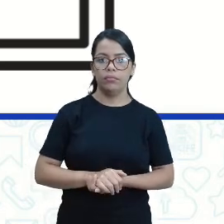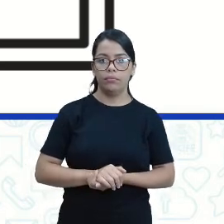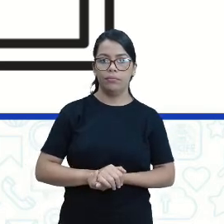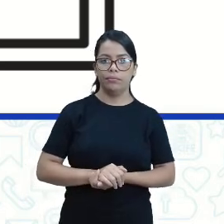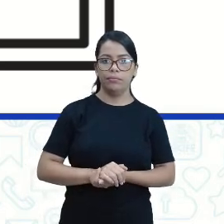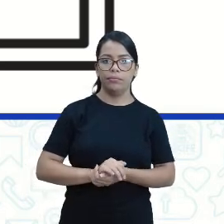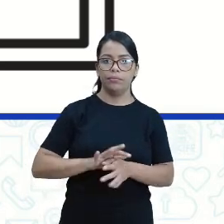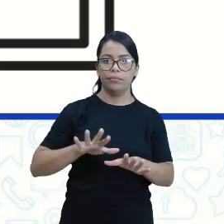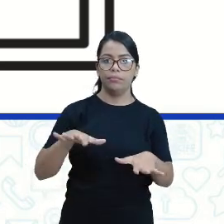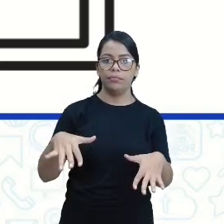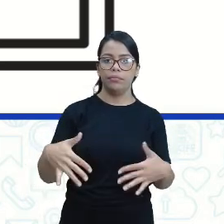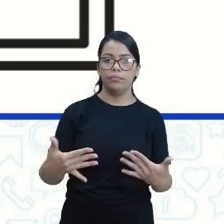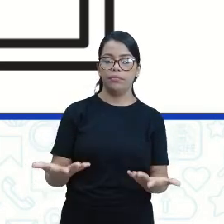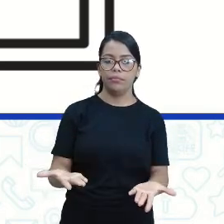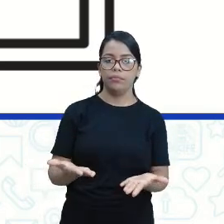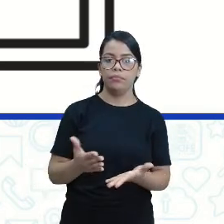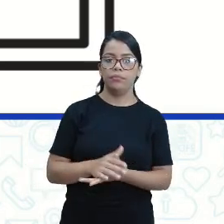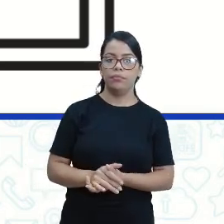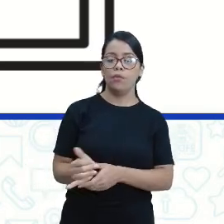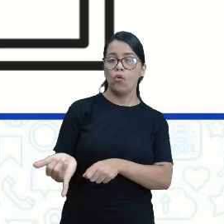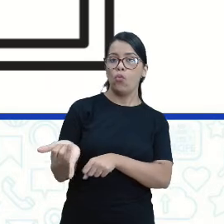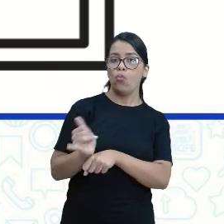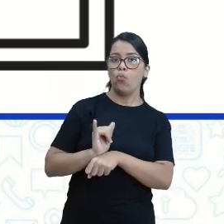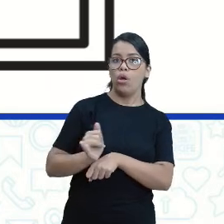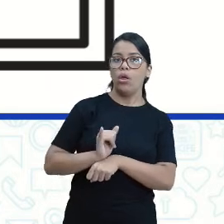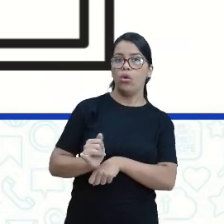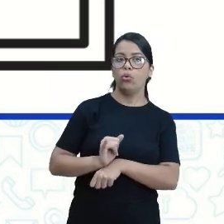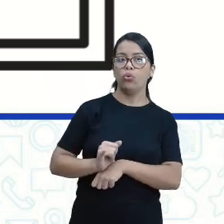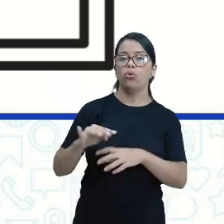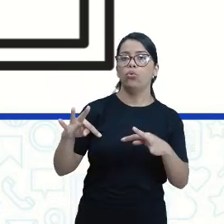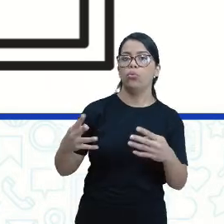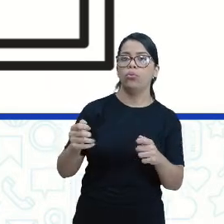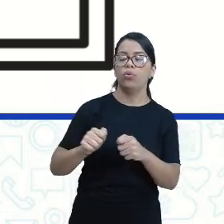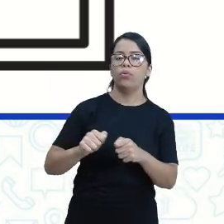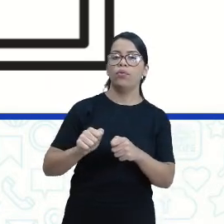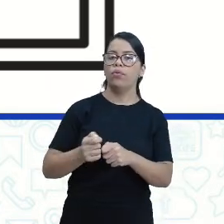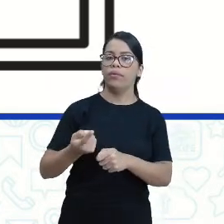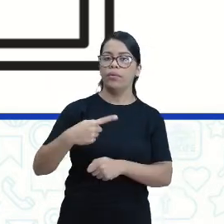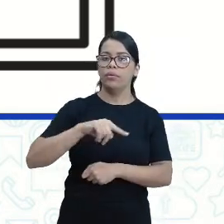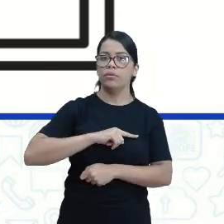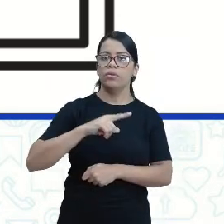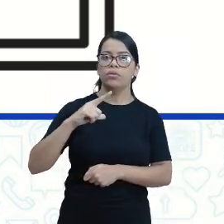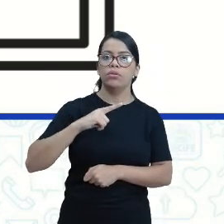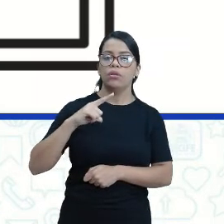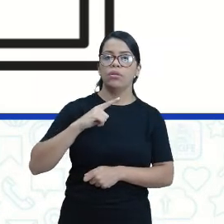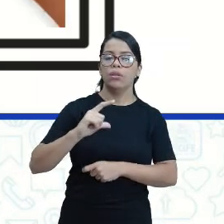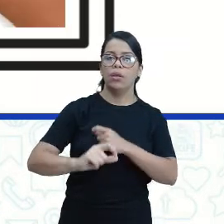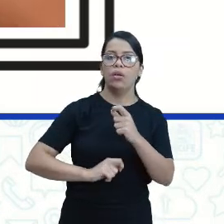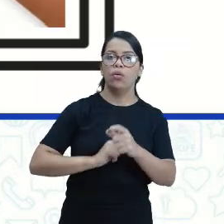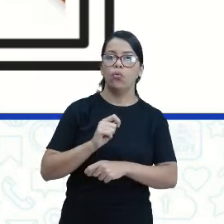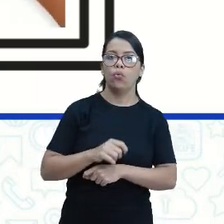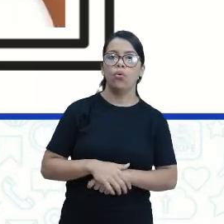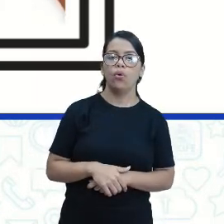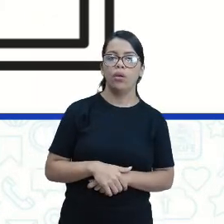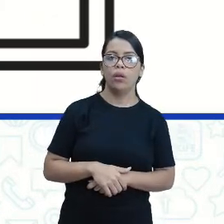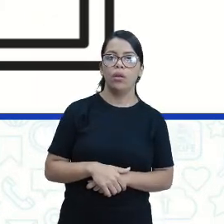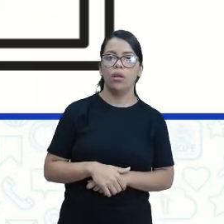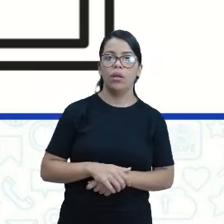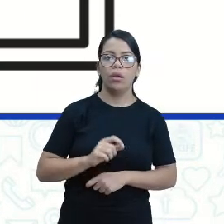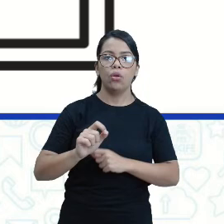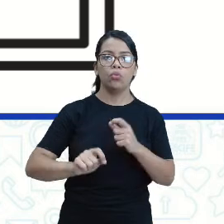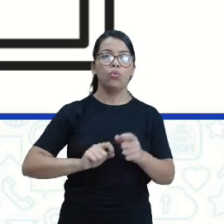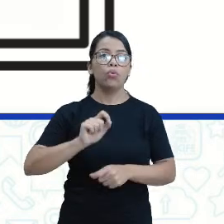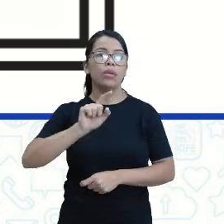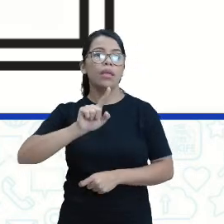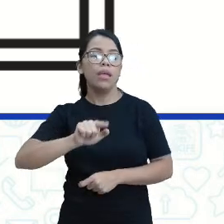novas tá? simbologias. Essa questão toda que E vocês de estão vendo fato, aqui, quando isso temos faz com que acesso a gente todas essas chegue tecnologias, e tenha temos a essa sensação de questão pertencer a uma do que é a tribo moderna do